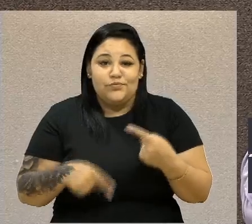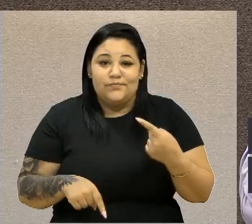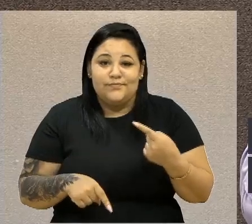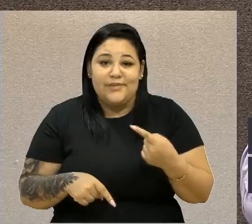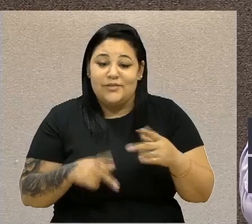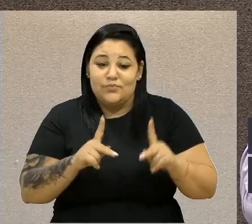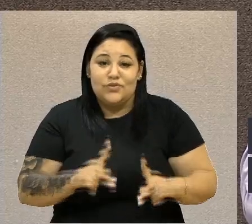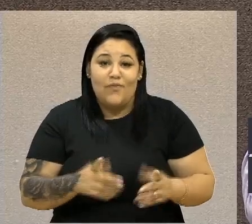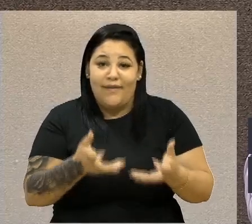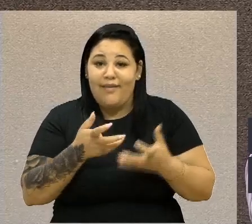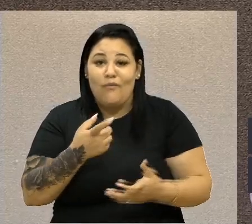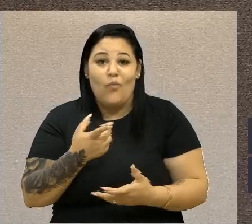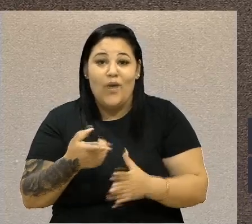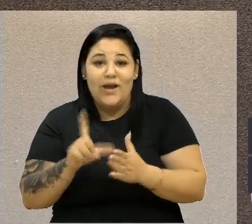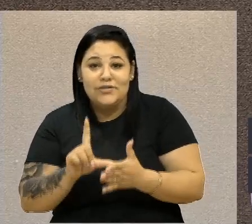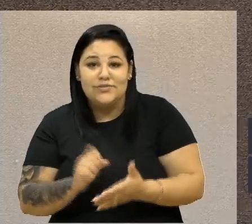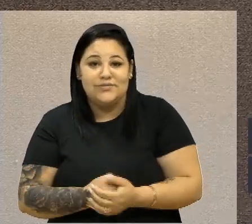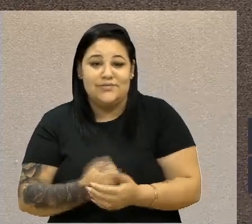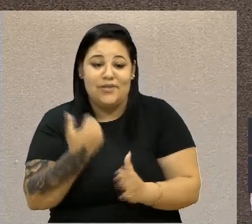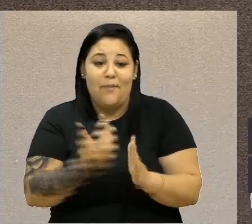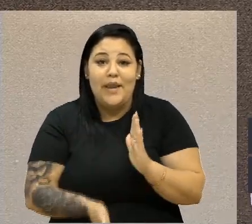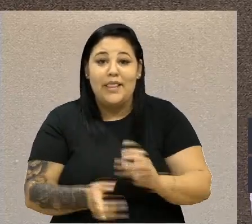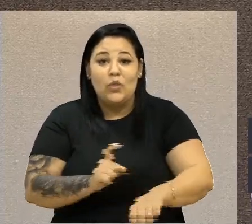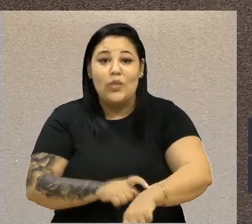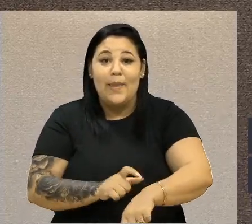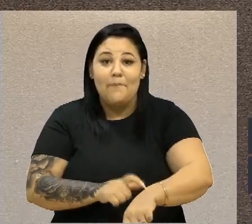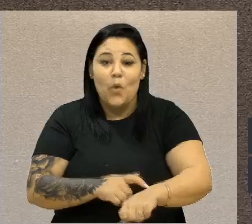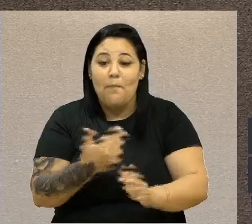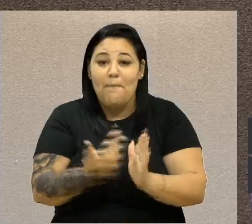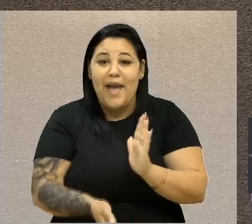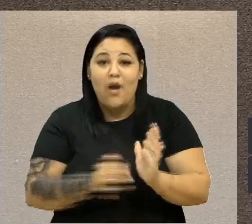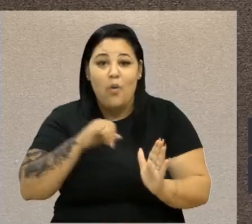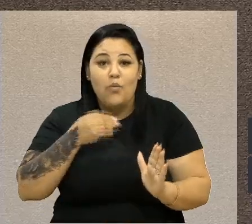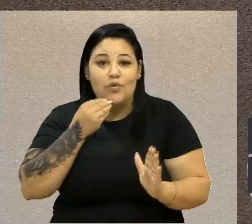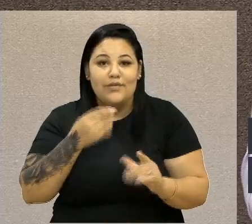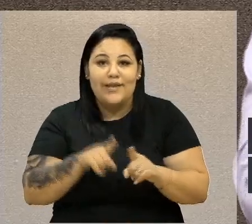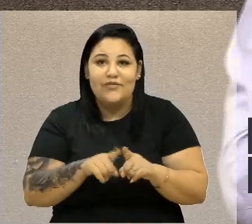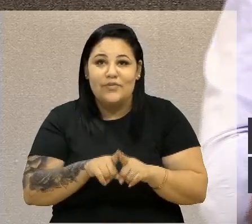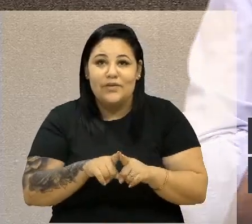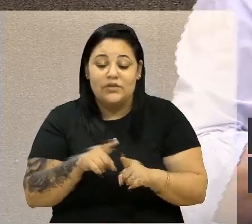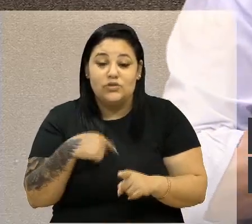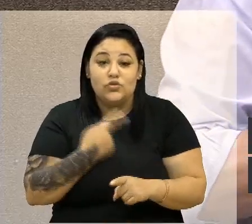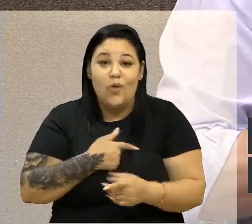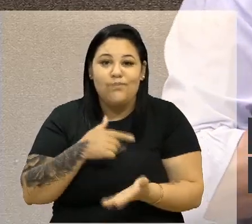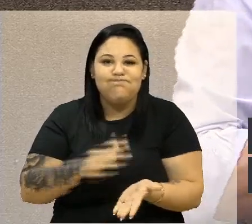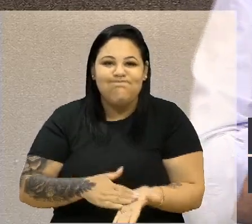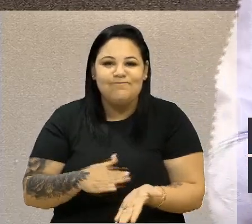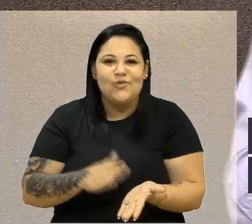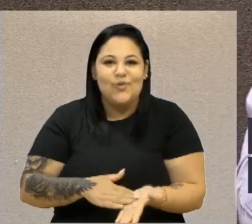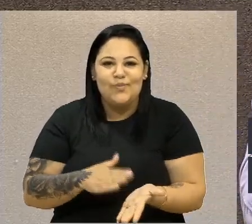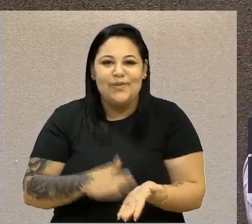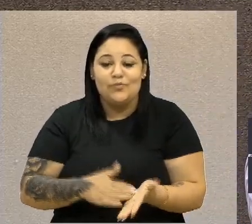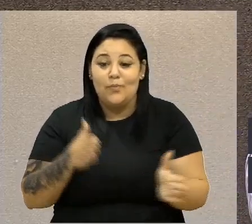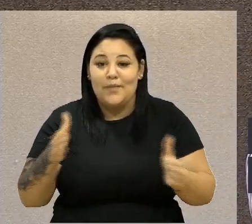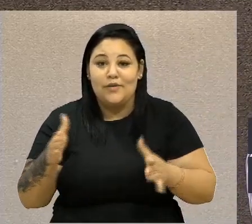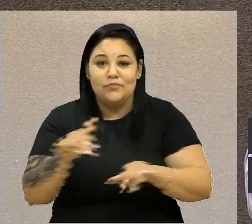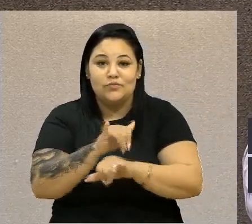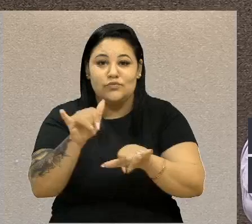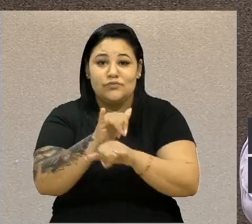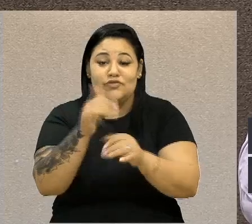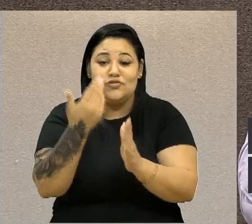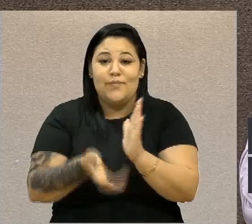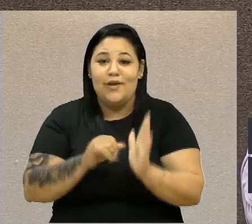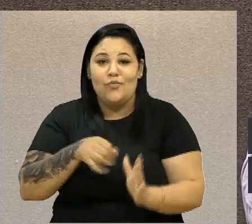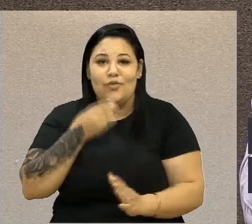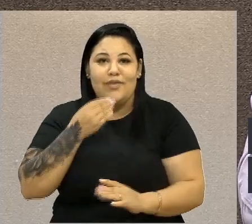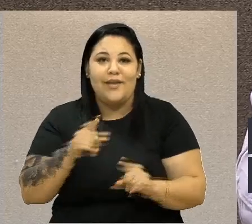em Caxias. E a gente está perdendo tempo, está perdendo oportunidades, que é o que a gente bateu muito durante até a campanha, a gente perde muitas